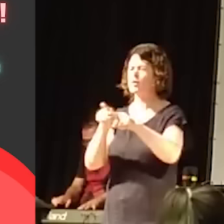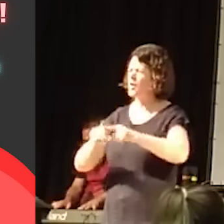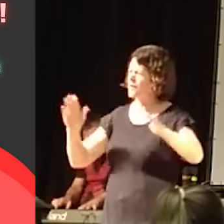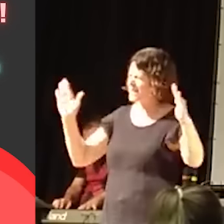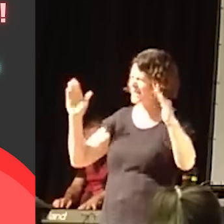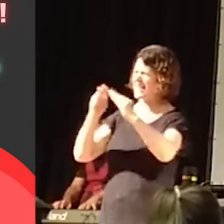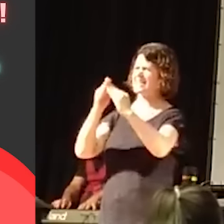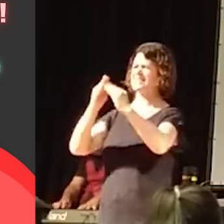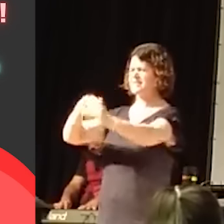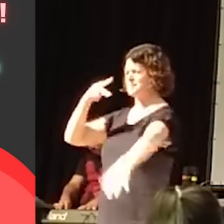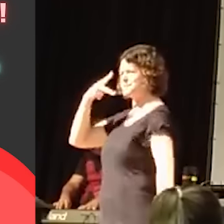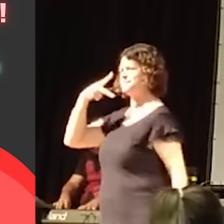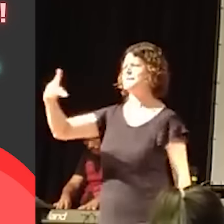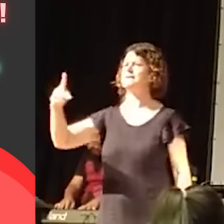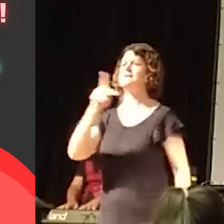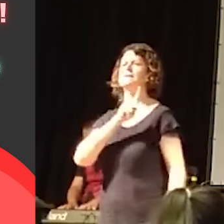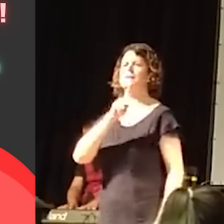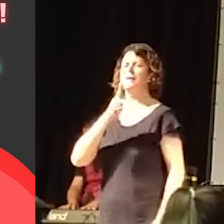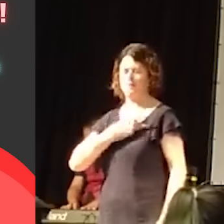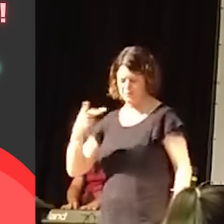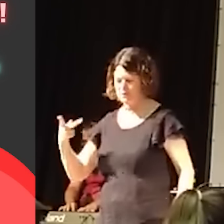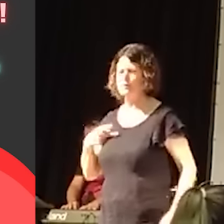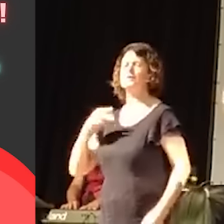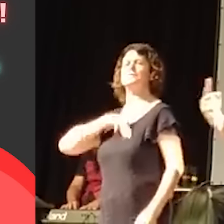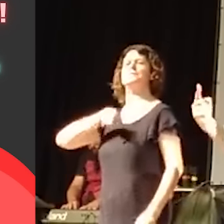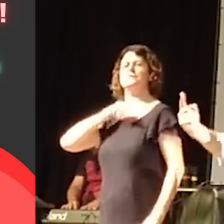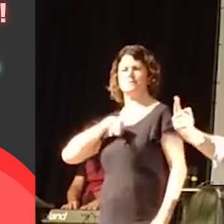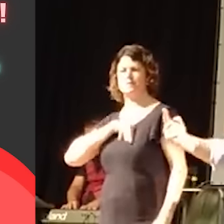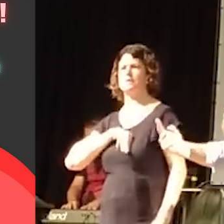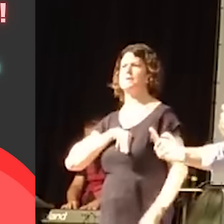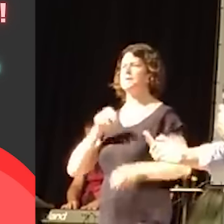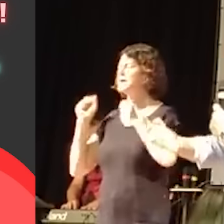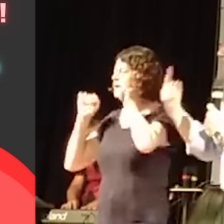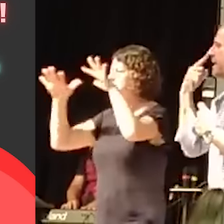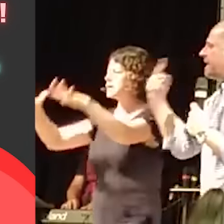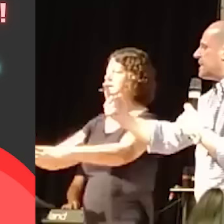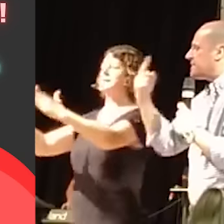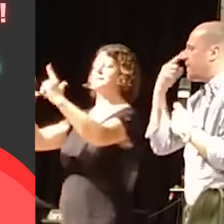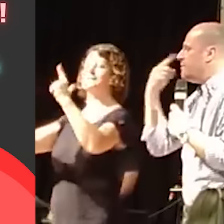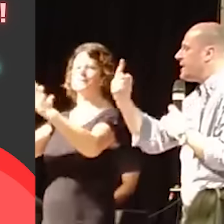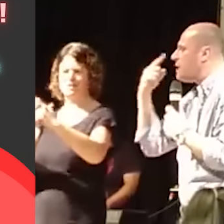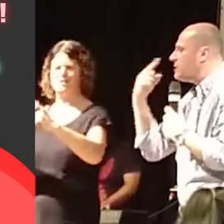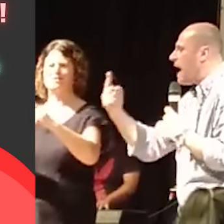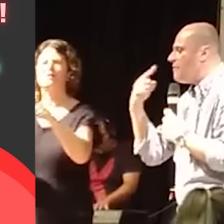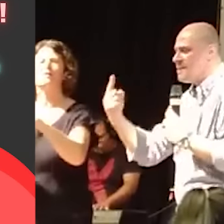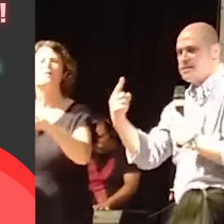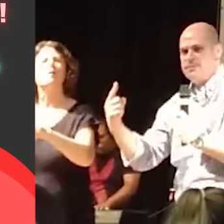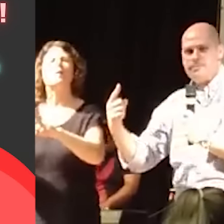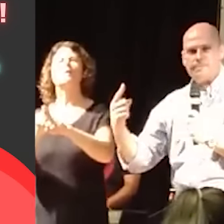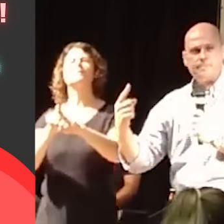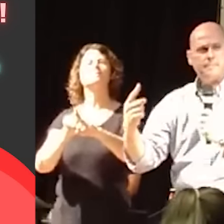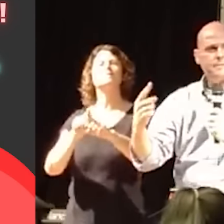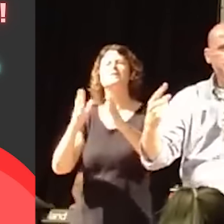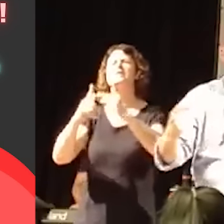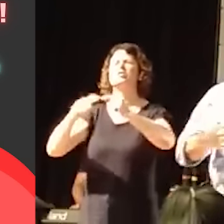profetas e pastores e missionários Amém Eu abençoo essa igreja como uma igreja de famílias